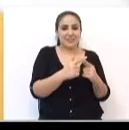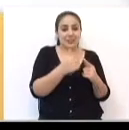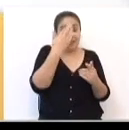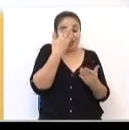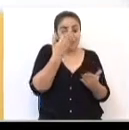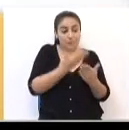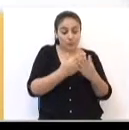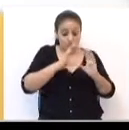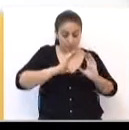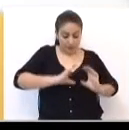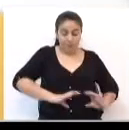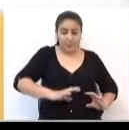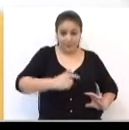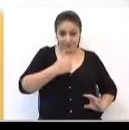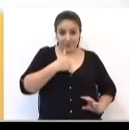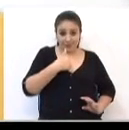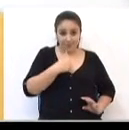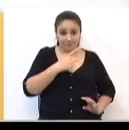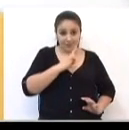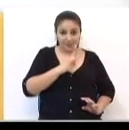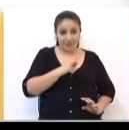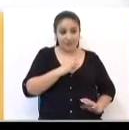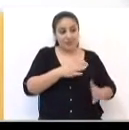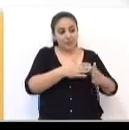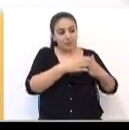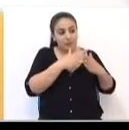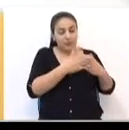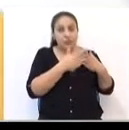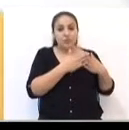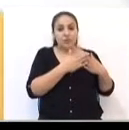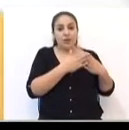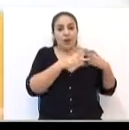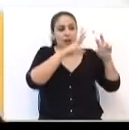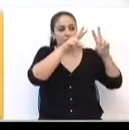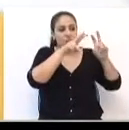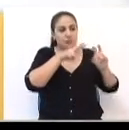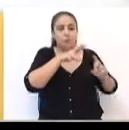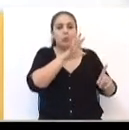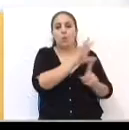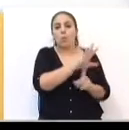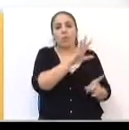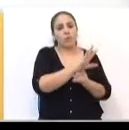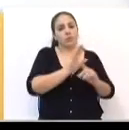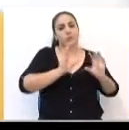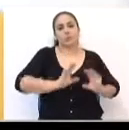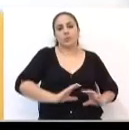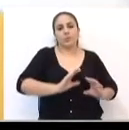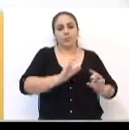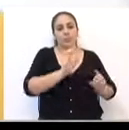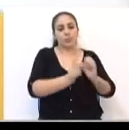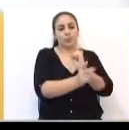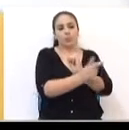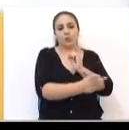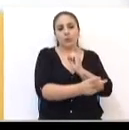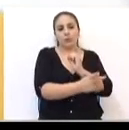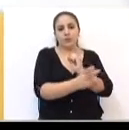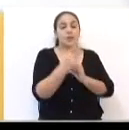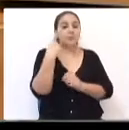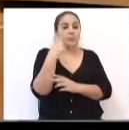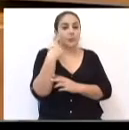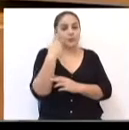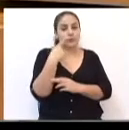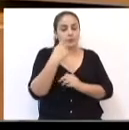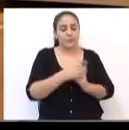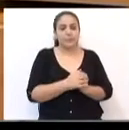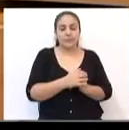uma postura que eu adotei de defender pautas contrárias a esses comportamentos políticos detestáveis. A sua